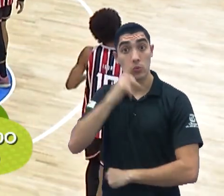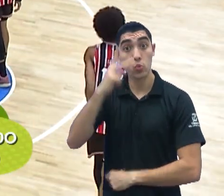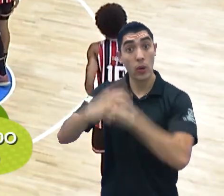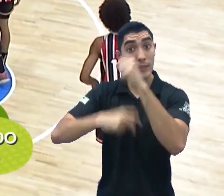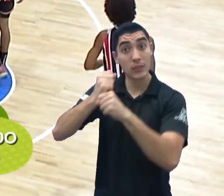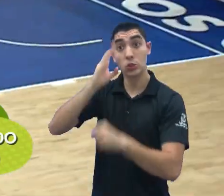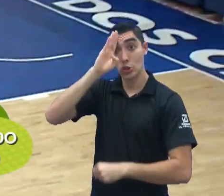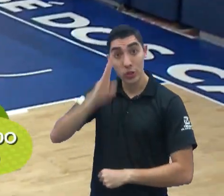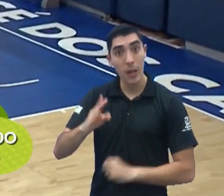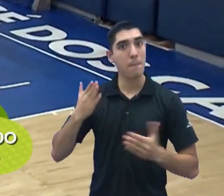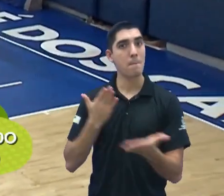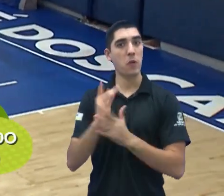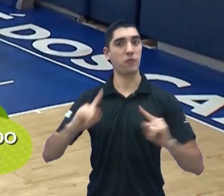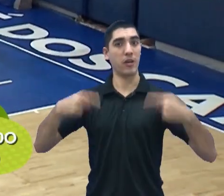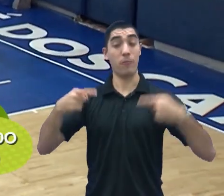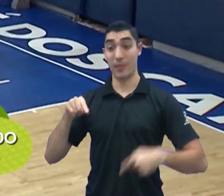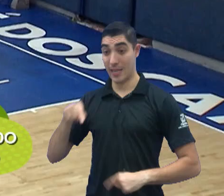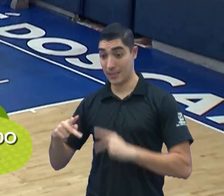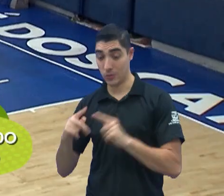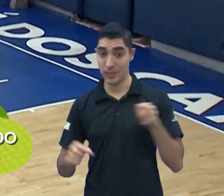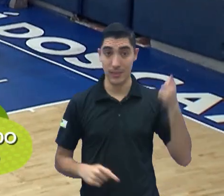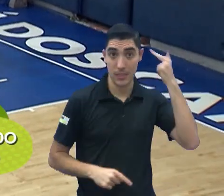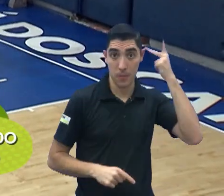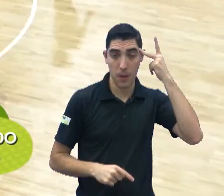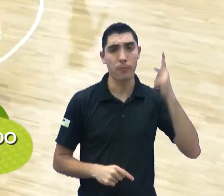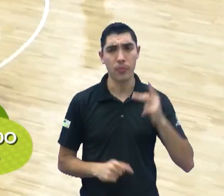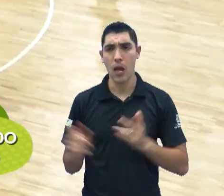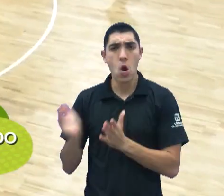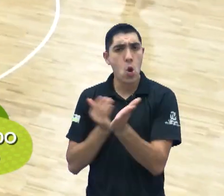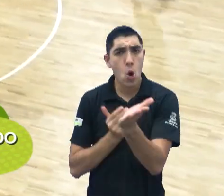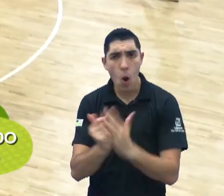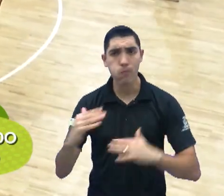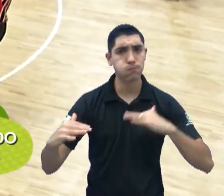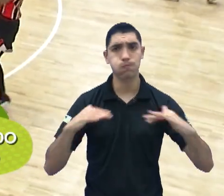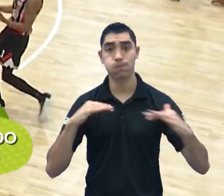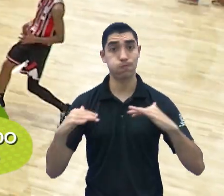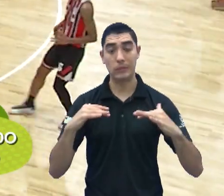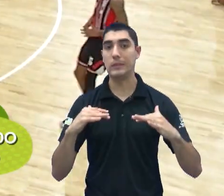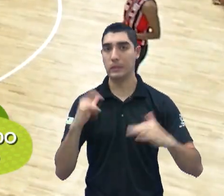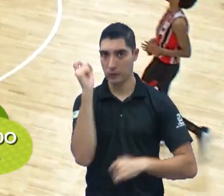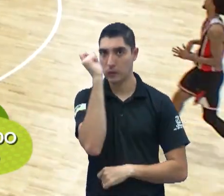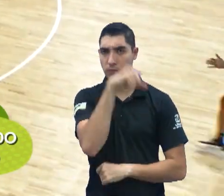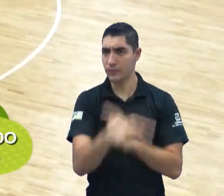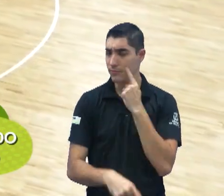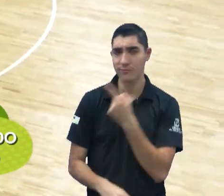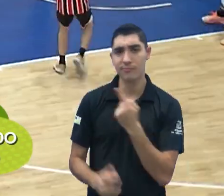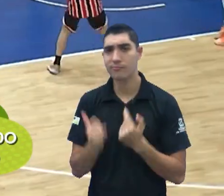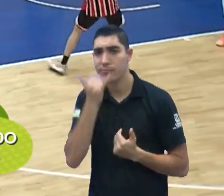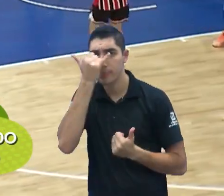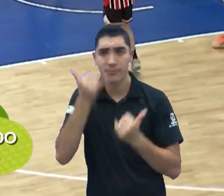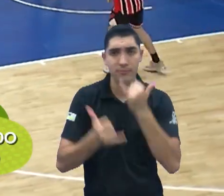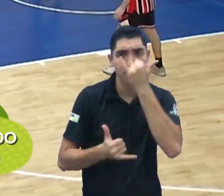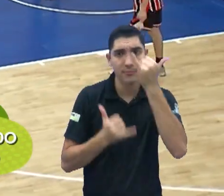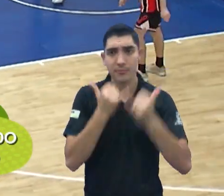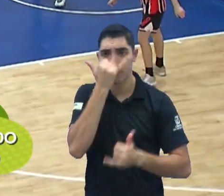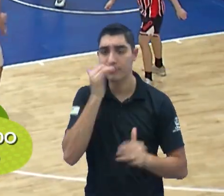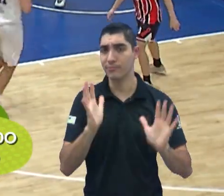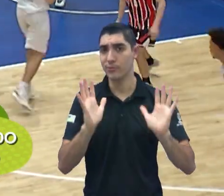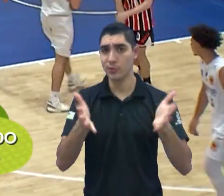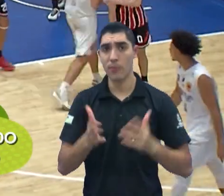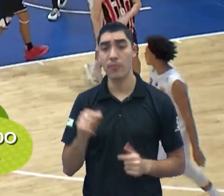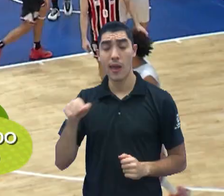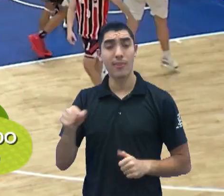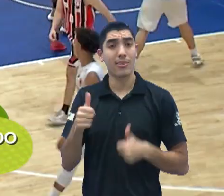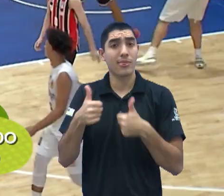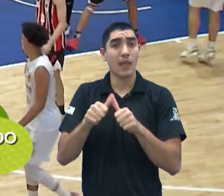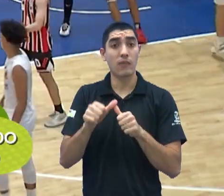Paulo. Quando a bola subiu, a decisão começou nervosa, com erros dos dois lados. O 2-2 saiu do